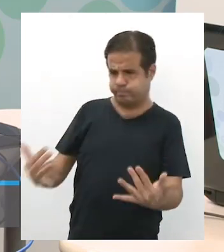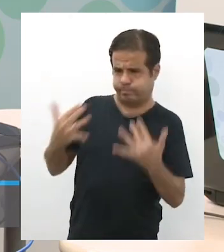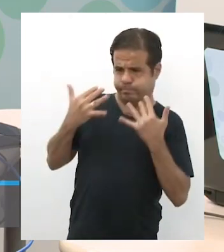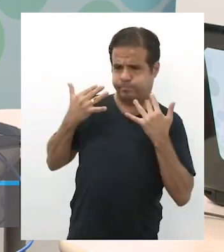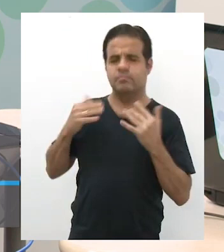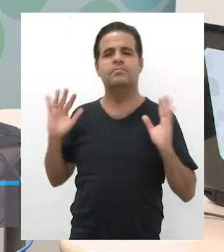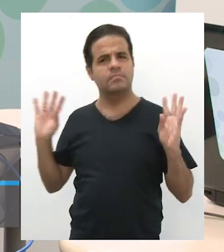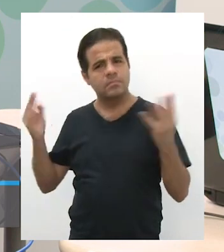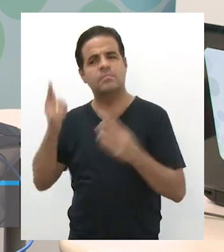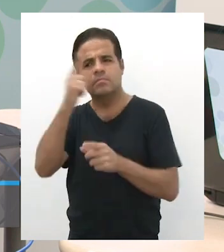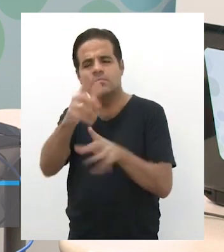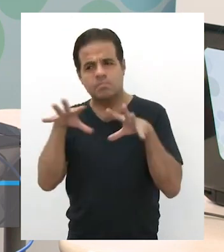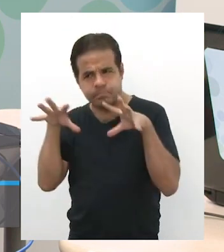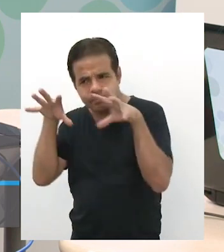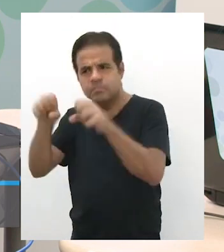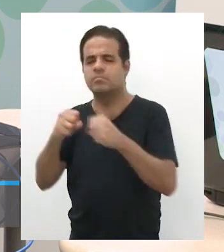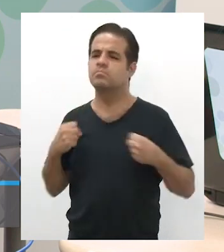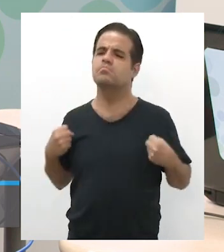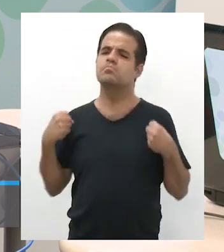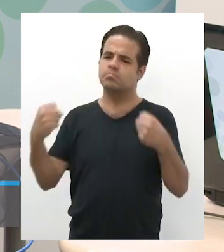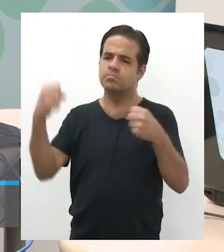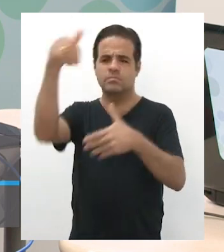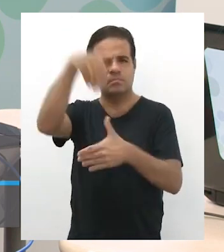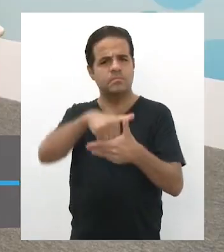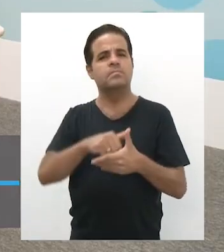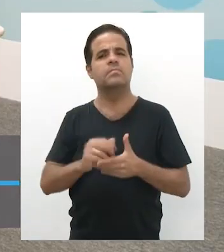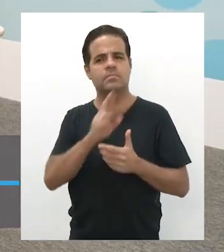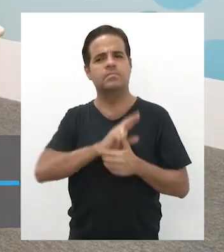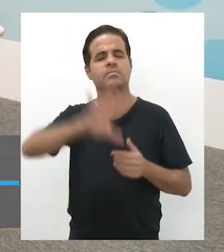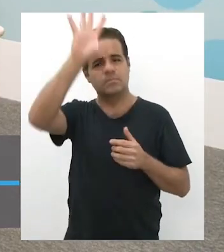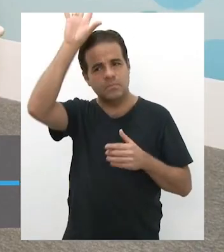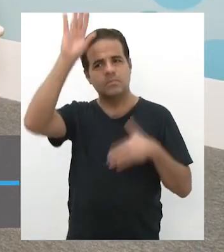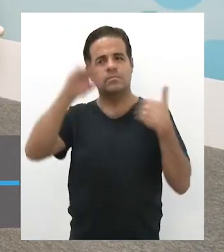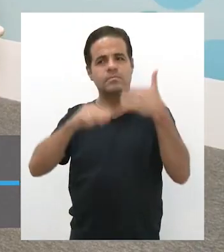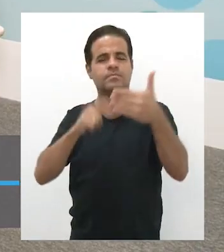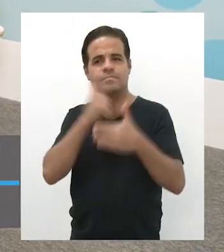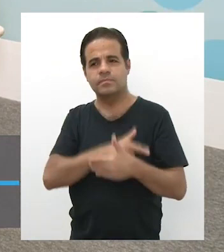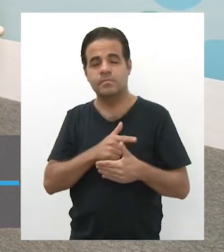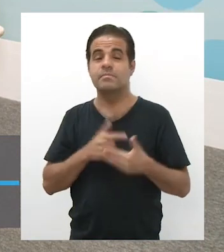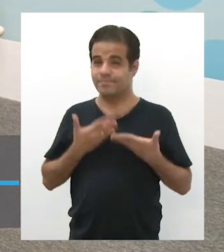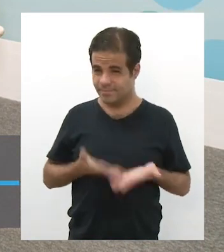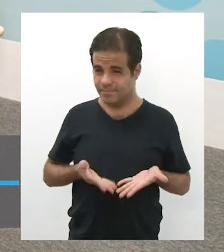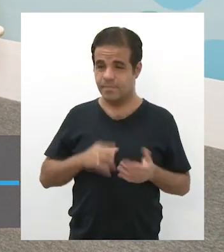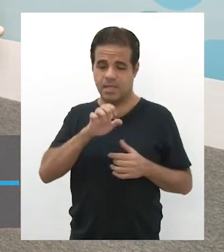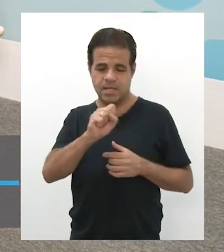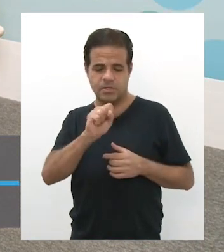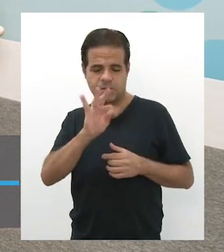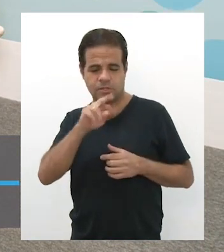e aí eles foram conquistando um poder dentro de Roma. Exatamente. Então, os